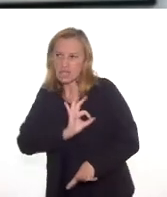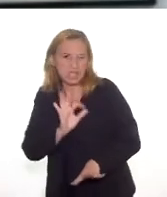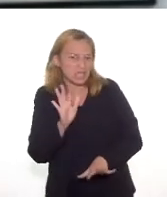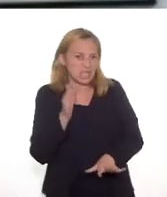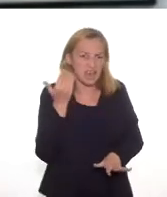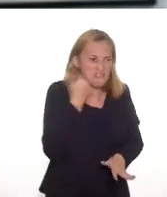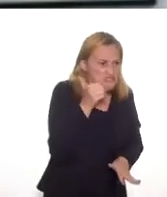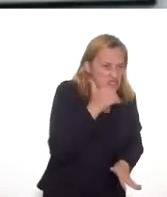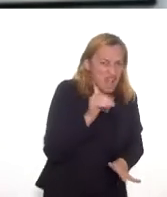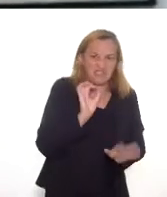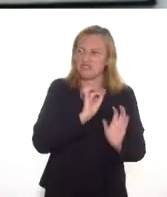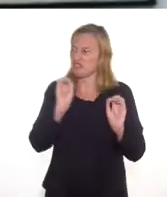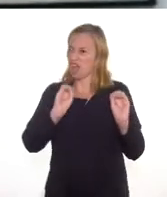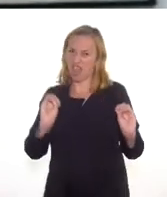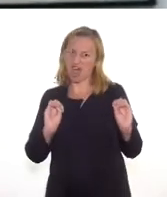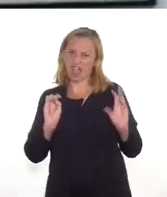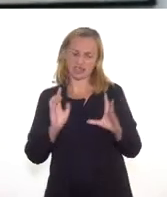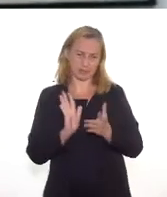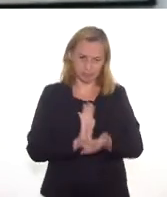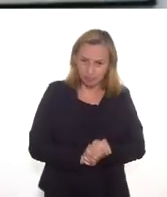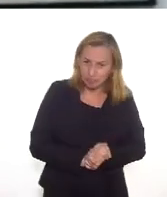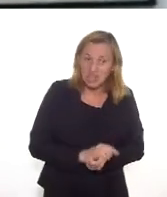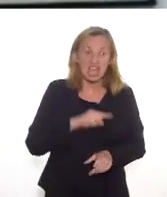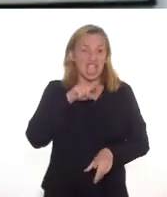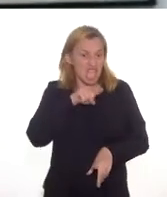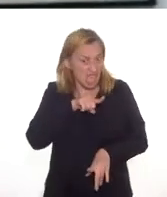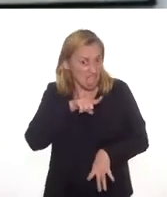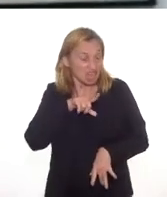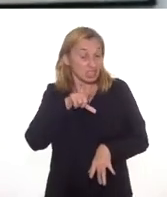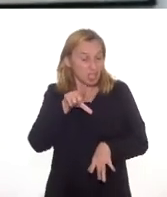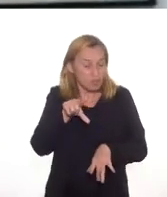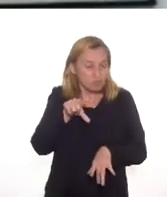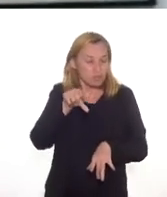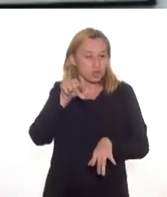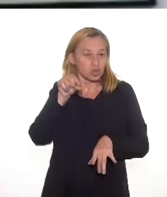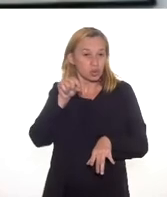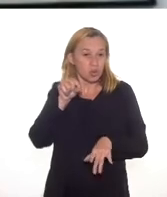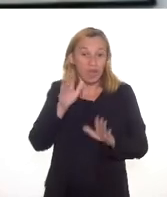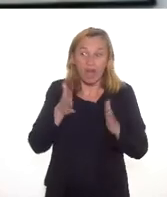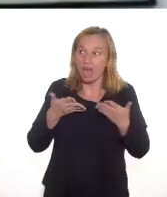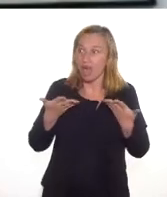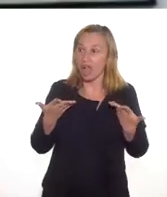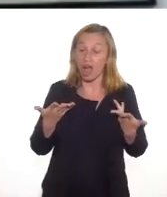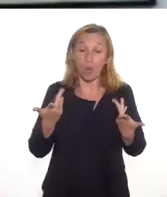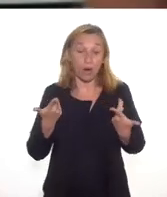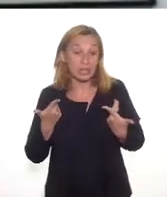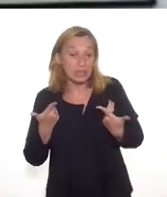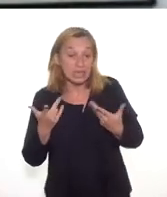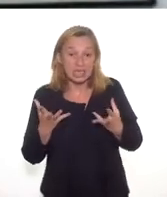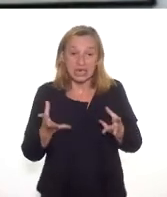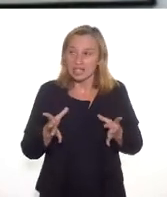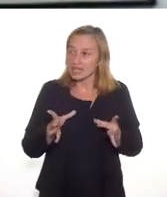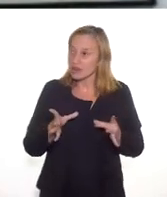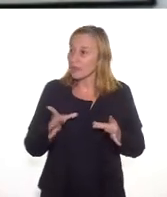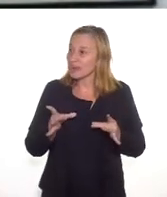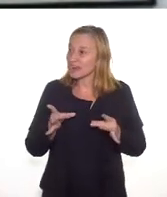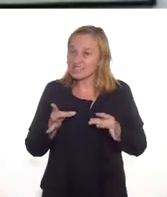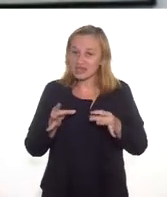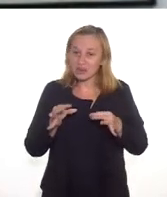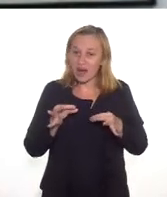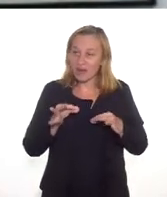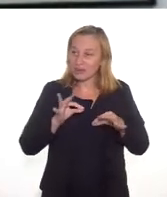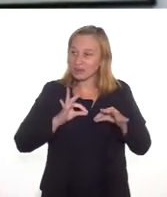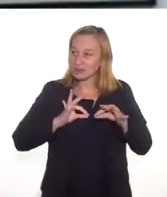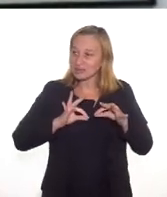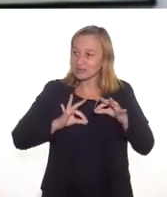assassina, ninguém falou nada. Ou seja, eles têm uma predileção, é algo quase sexual pela bandidagem. Não